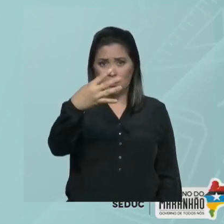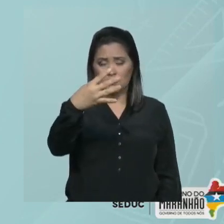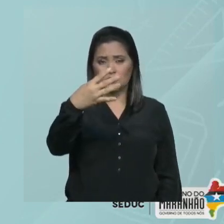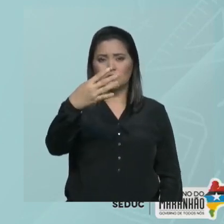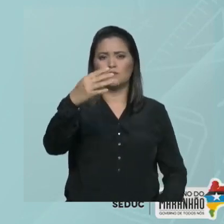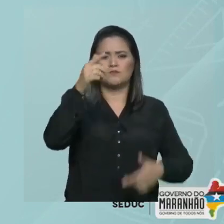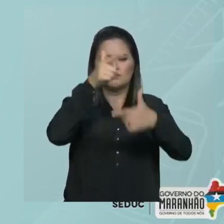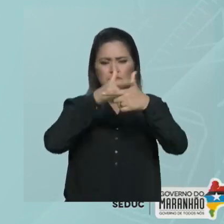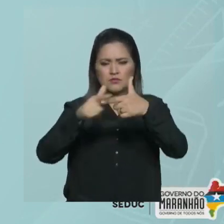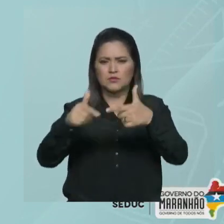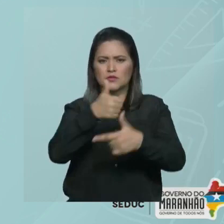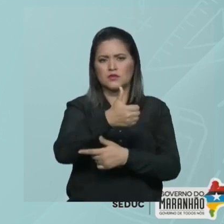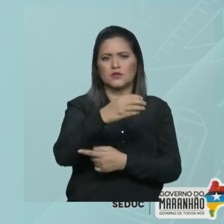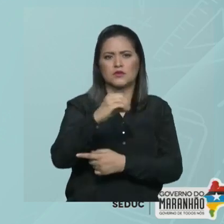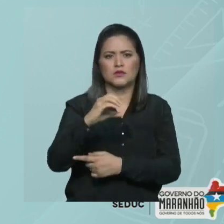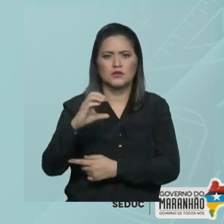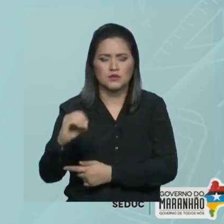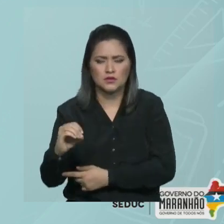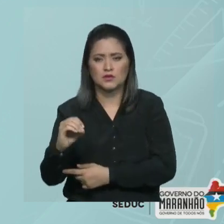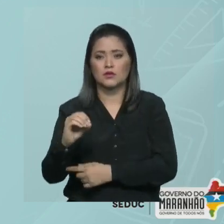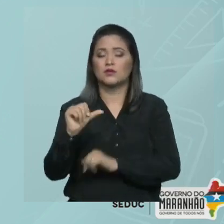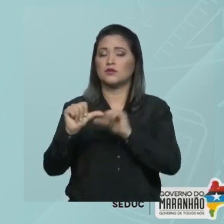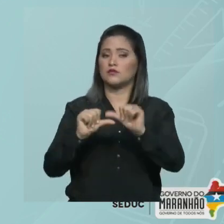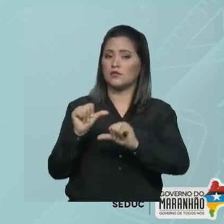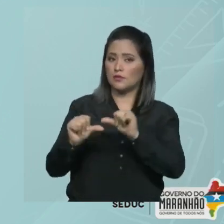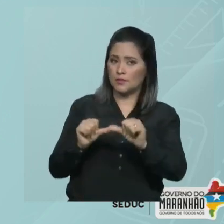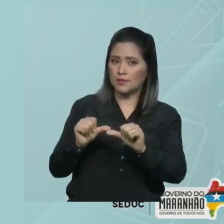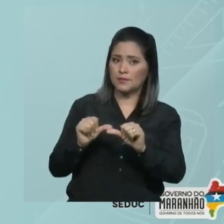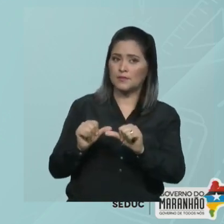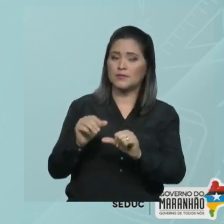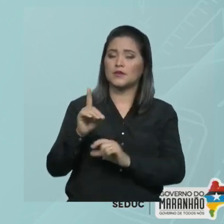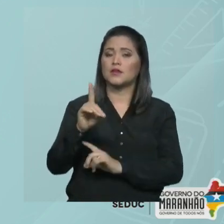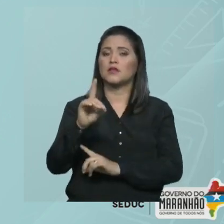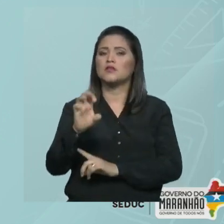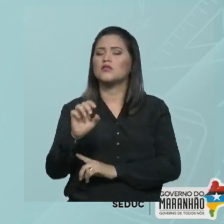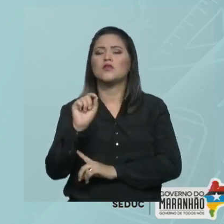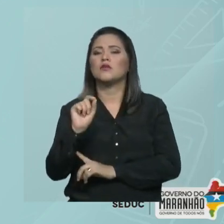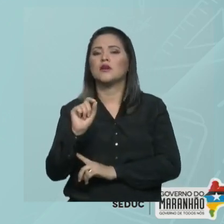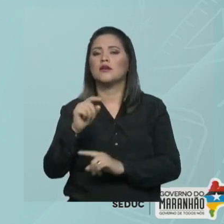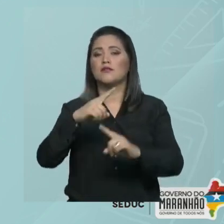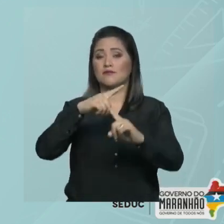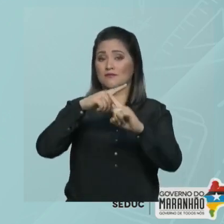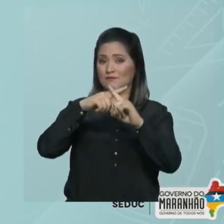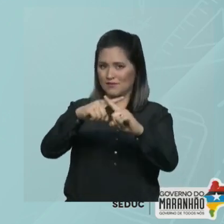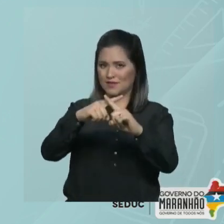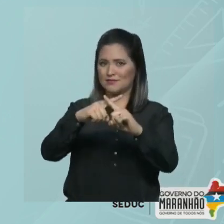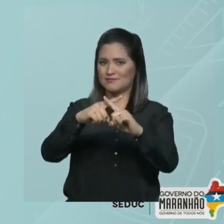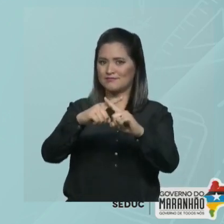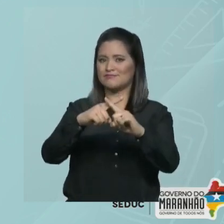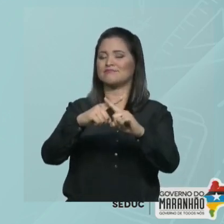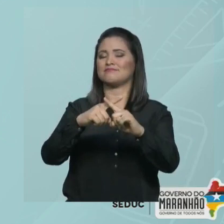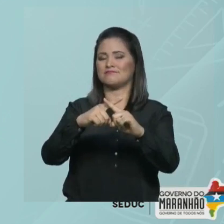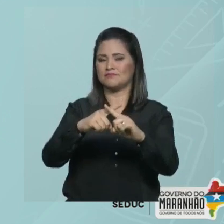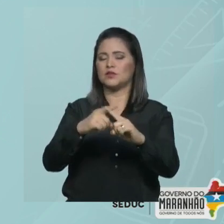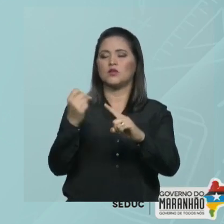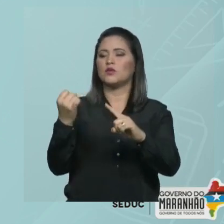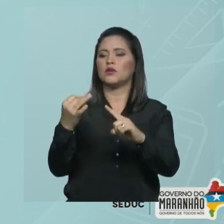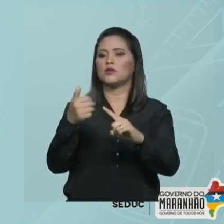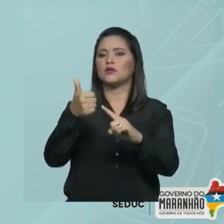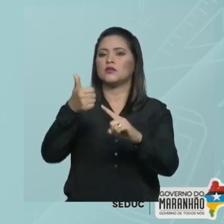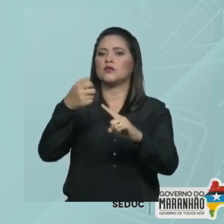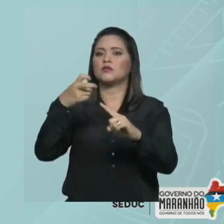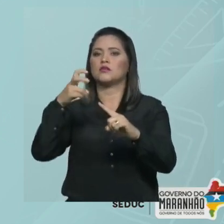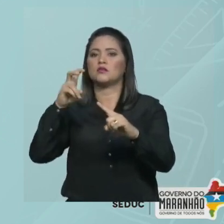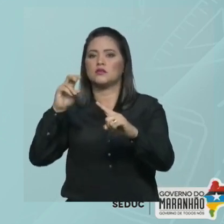de porcentagem e coloca sobre 100. Esse de é o quê? Vezes. Então, você vai multiplicar. Por quanto? Por